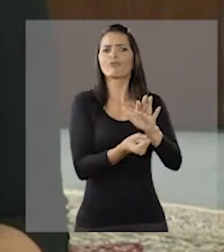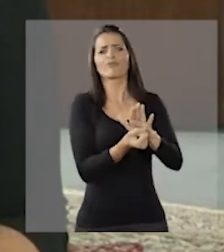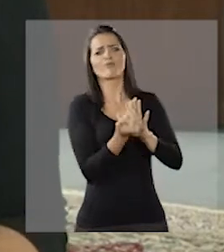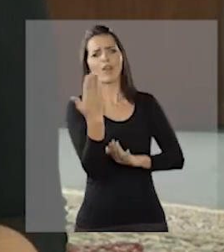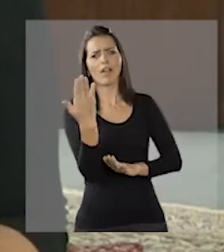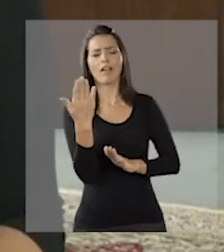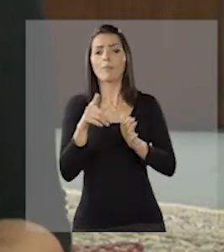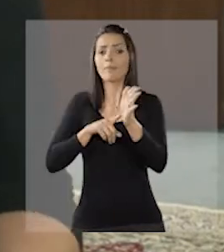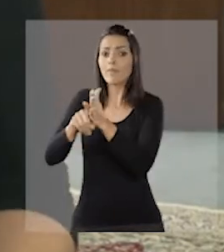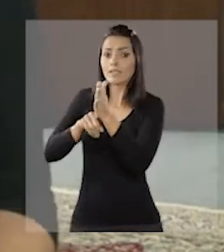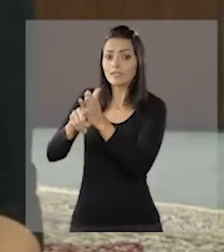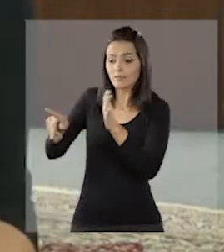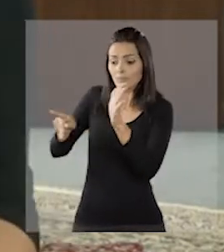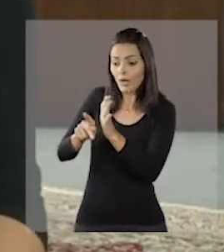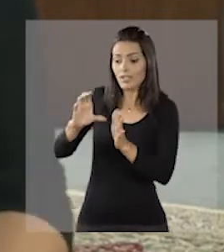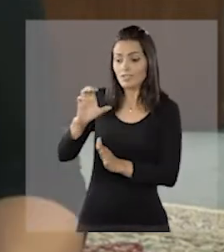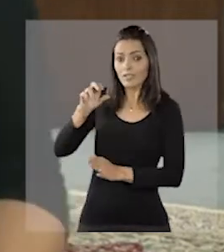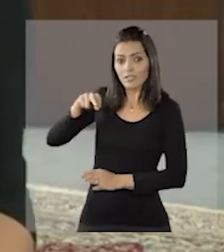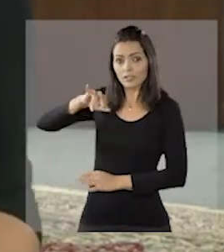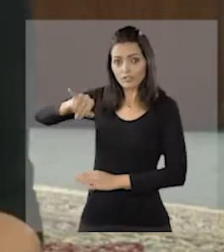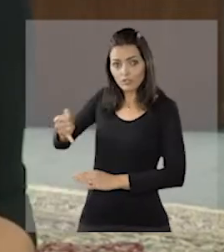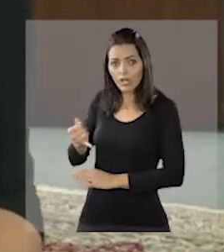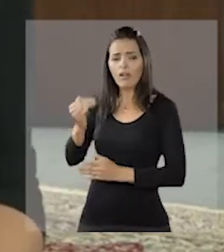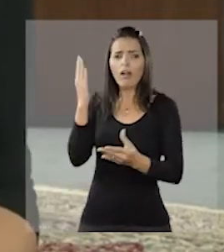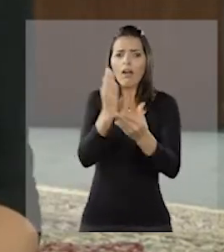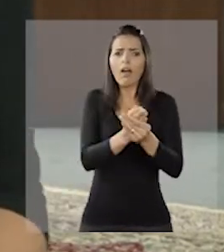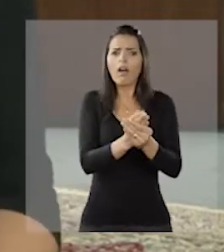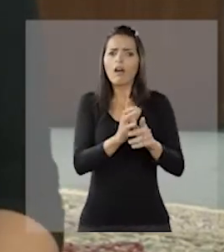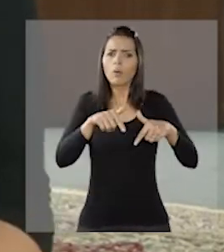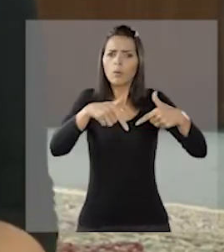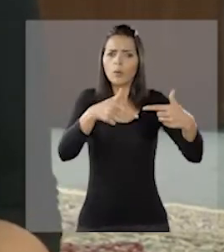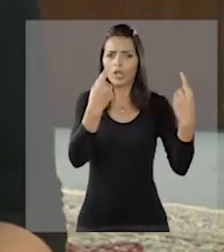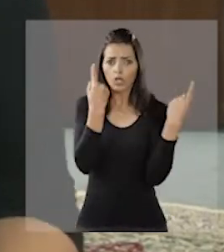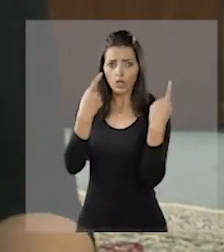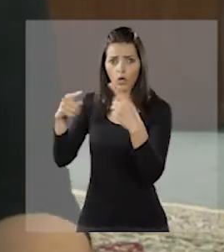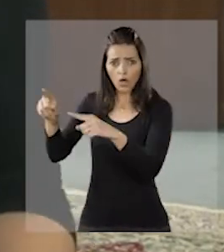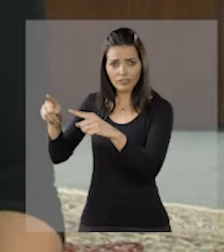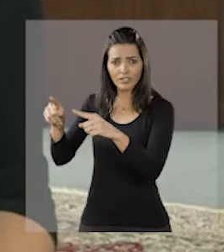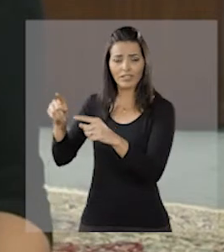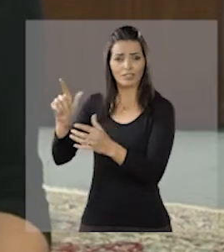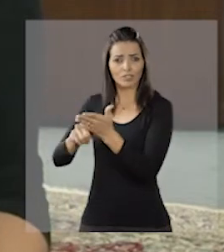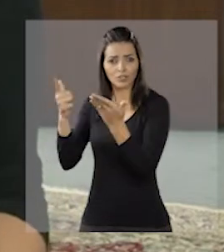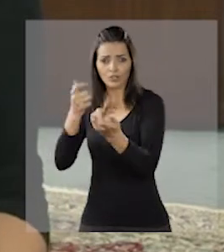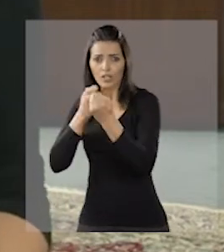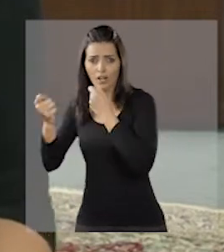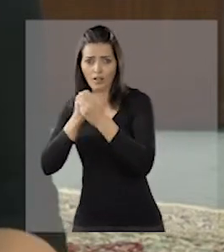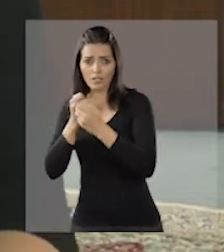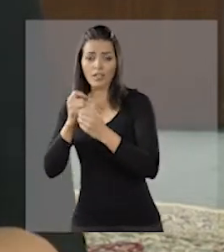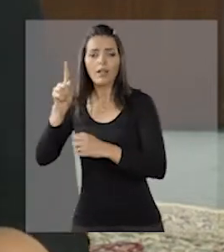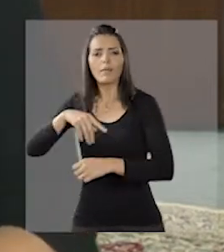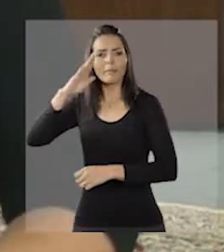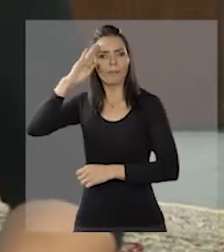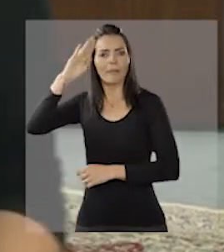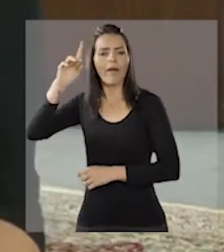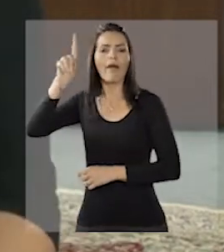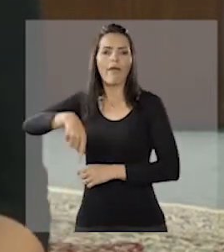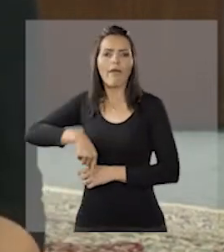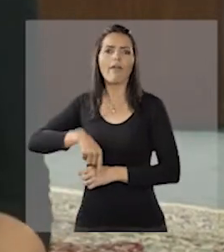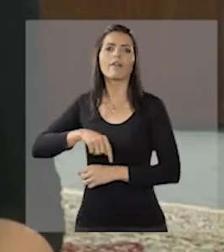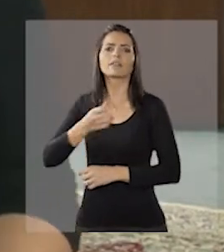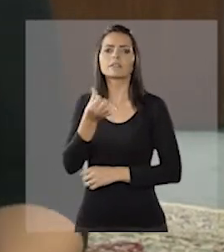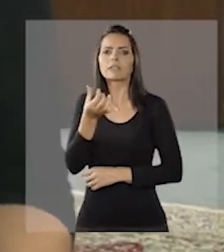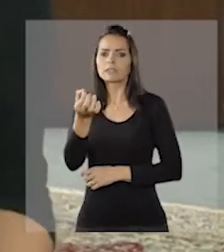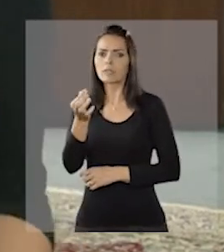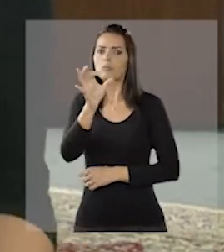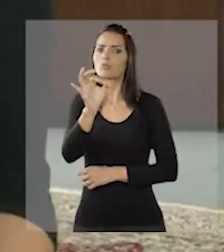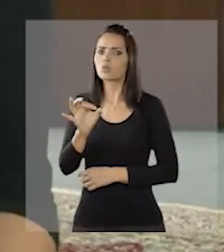que nascem os processos no judiciário. De acordo com uma pesquisa do CNJ acerca das ações judiciais sobre liberdade de